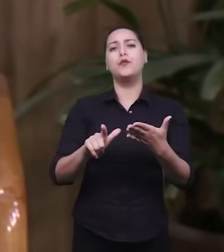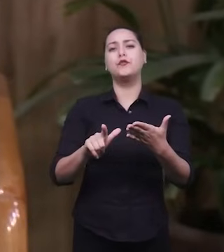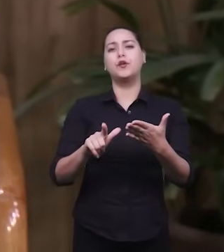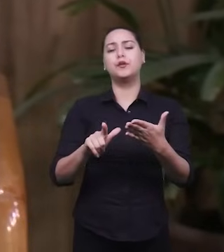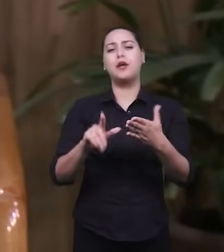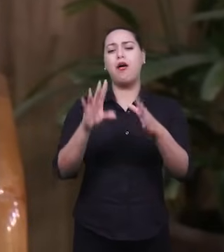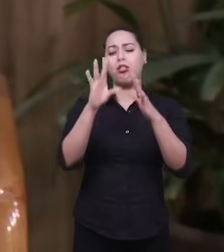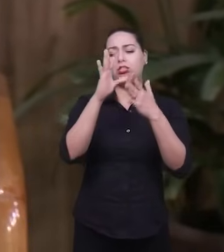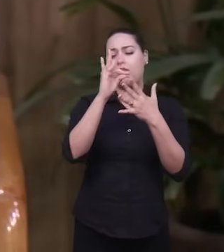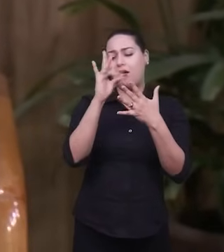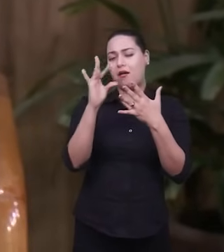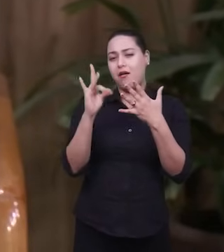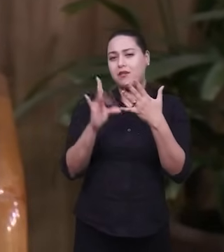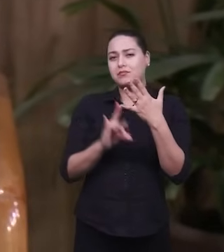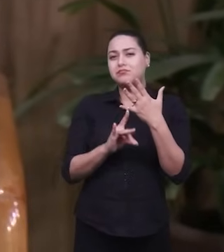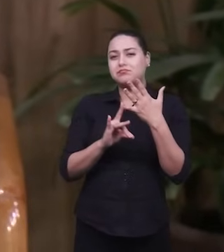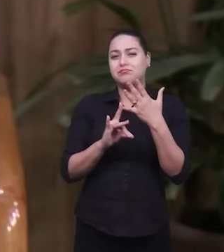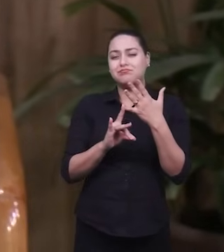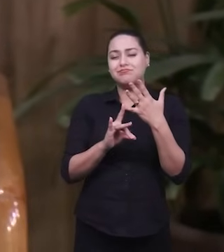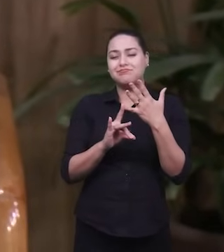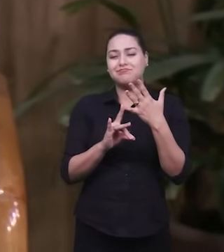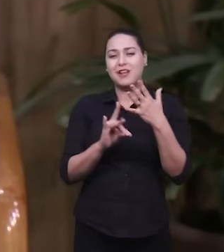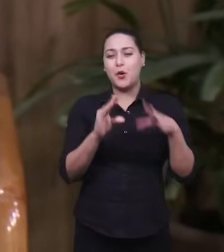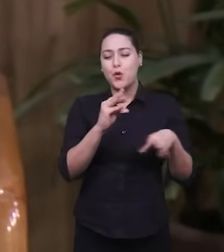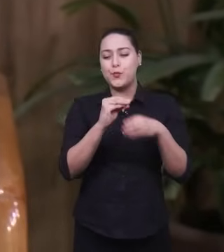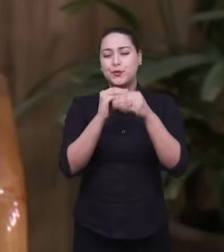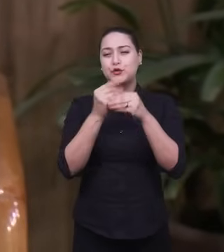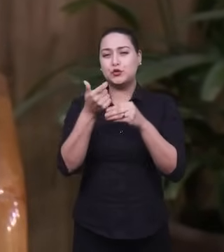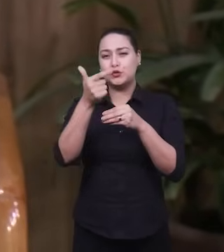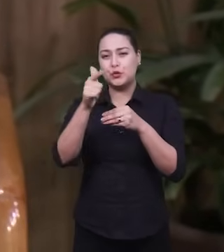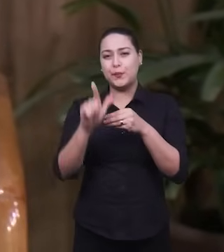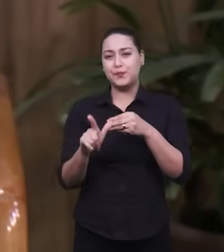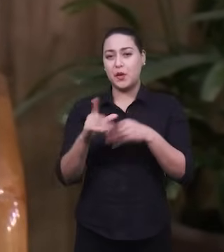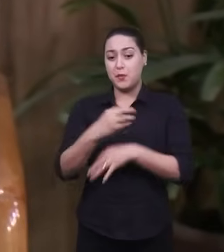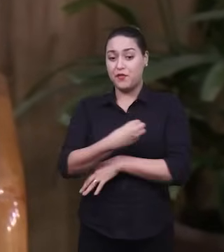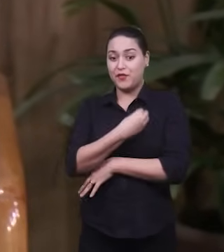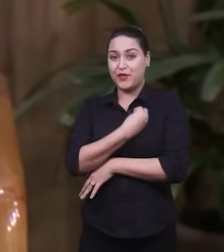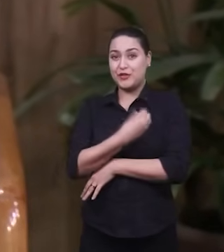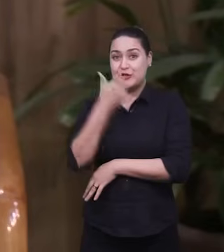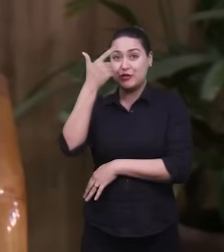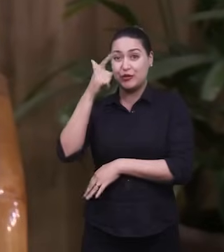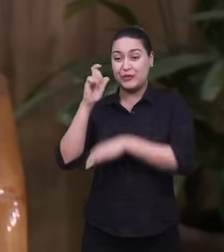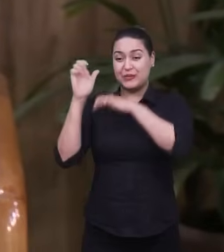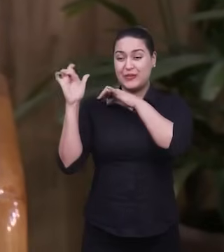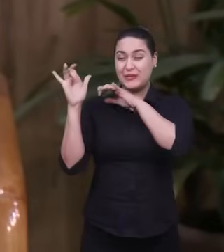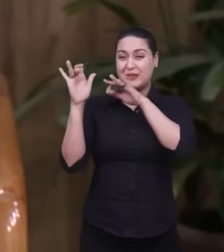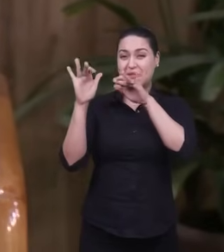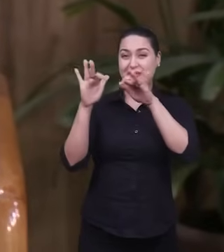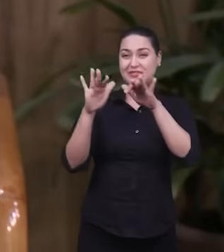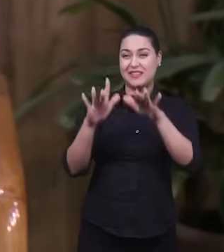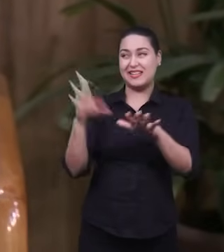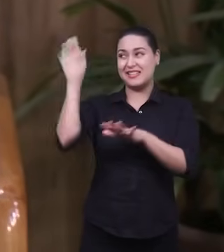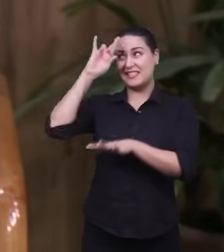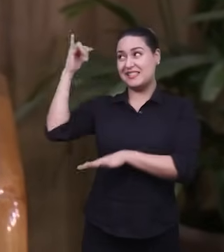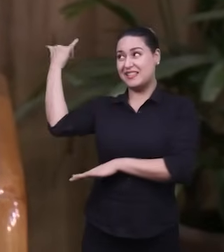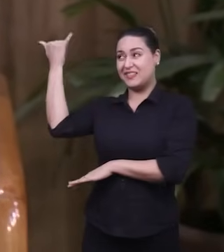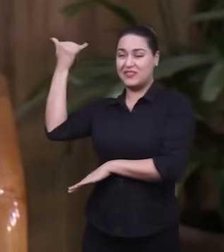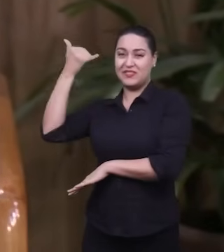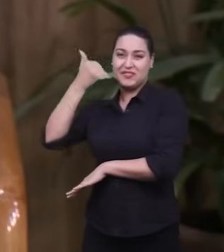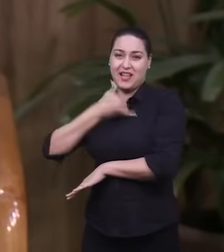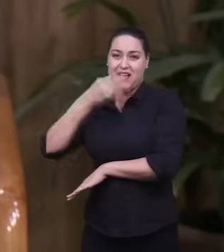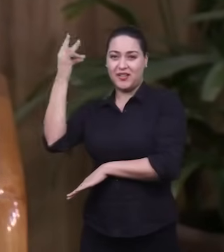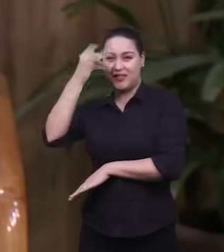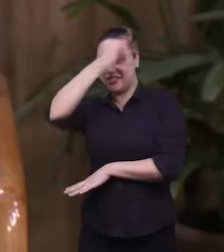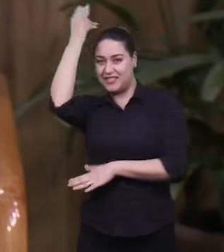aspectos, ampliando alguns detalhes. Estamos aqui para reviver a bênção de ouvir a voz do Senhor,